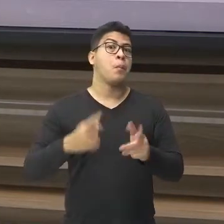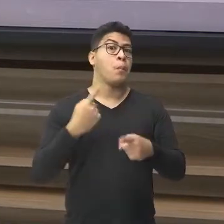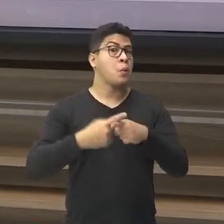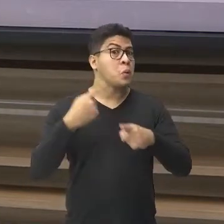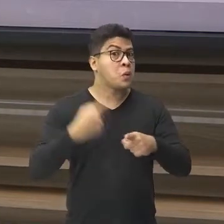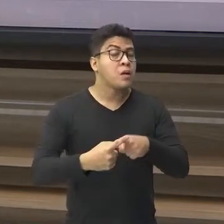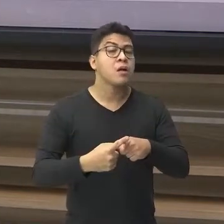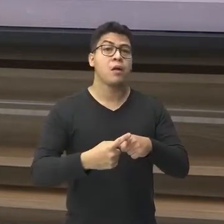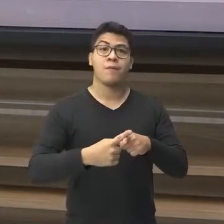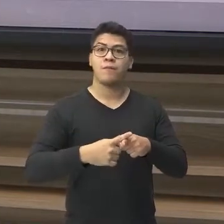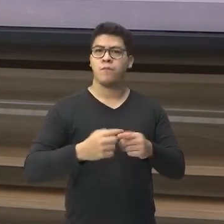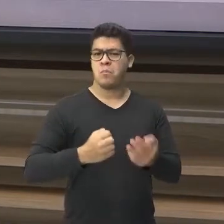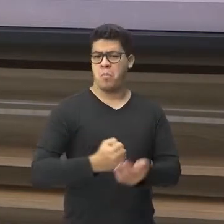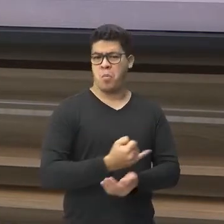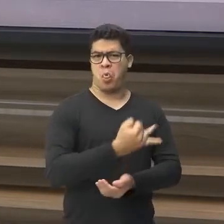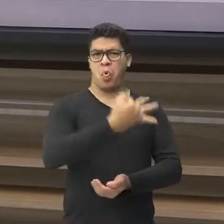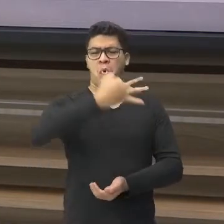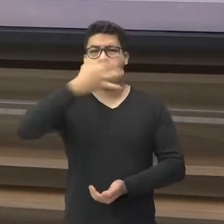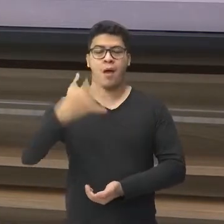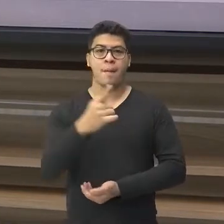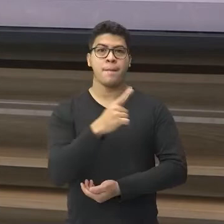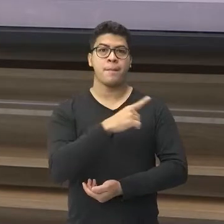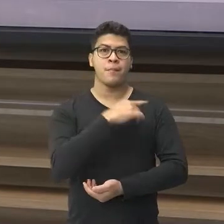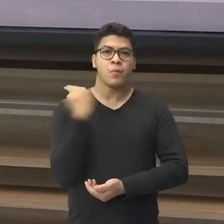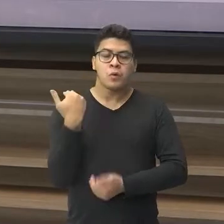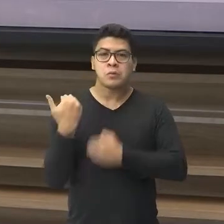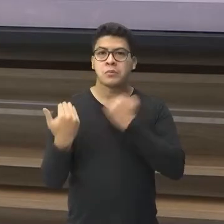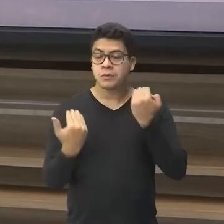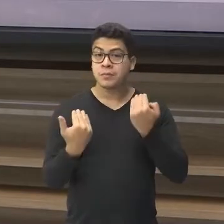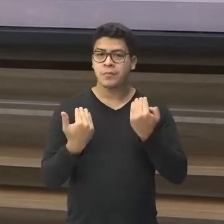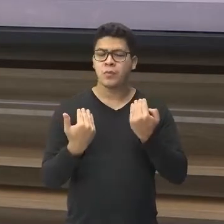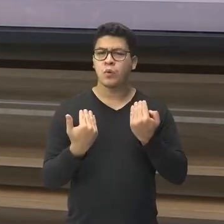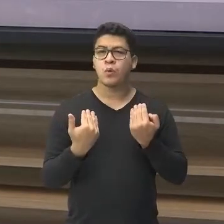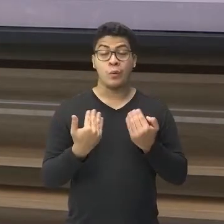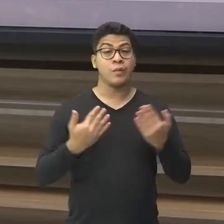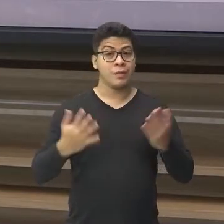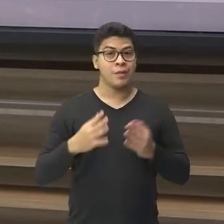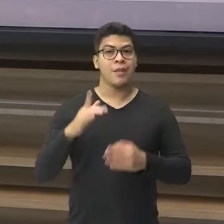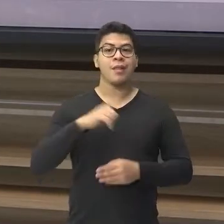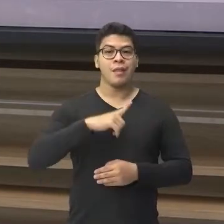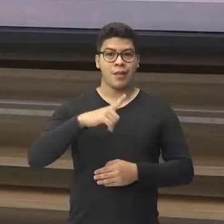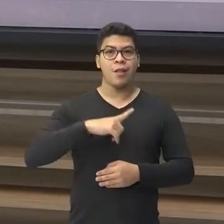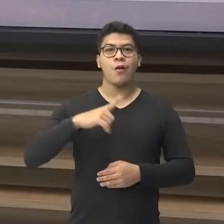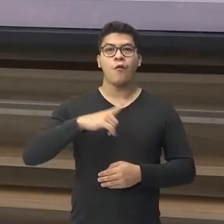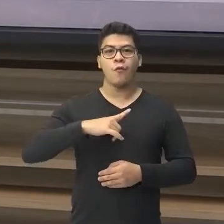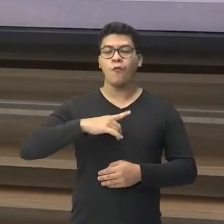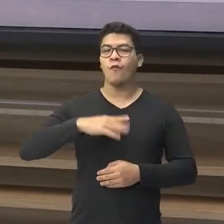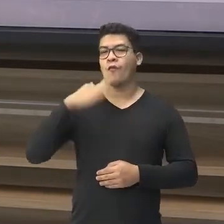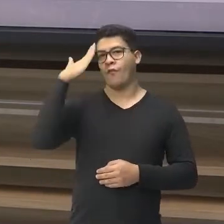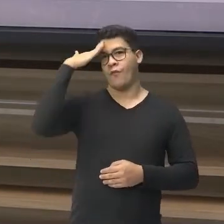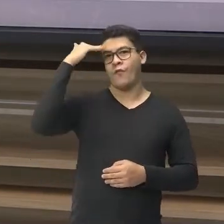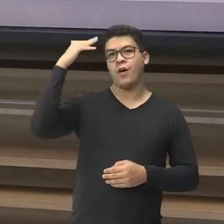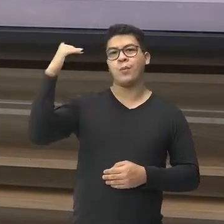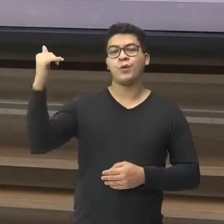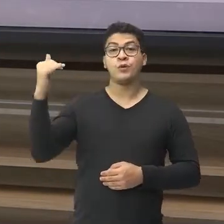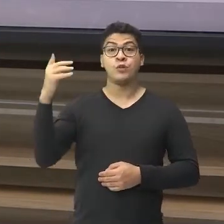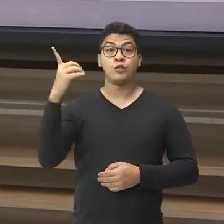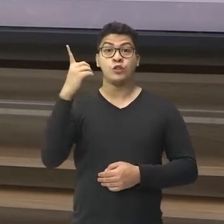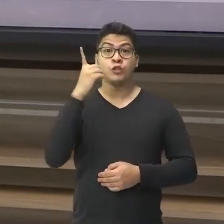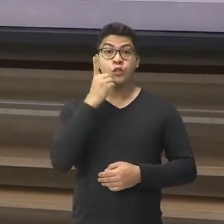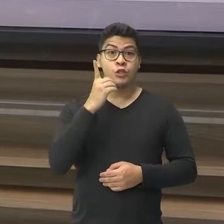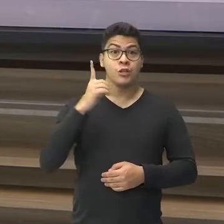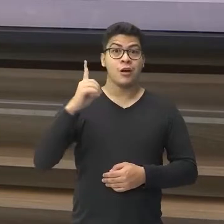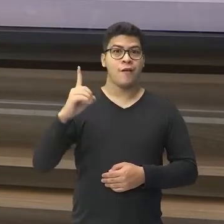gente tem também o famoso dia D. Professor, o que é dia D? A gente vê que essa expressão, ela é